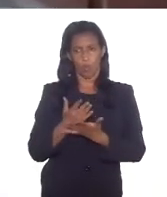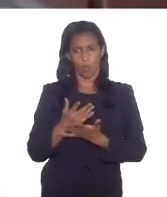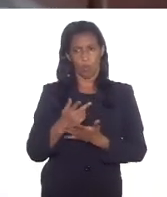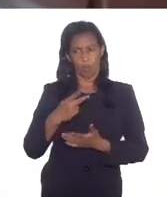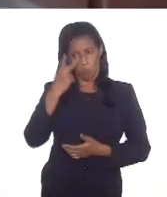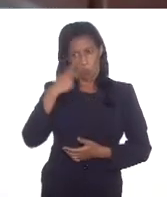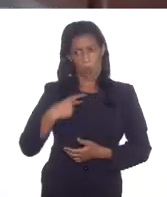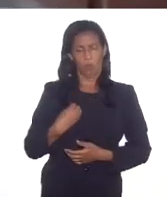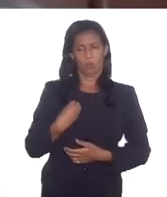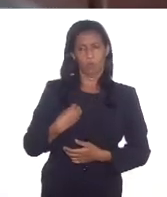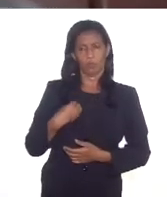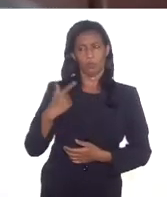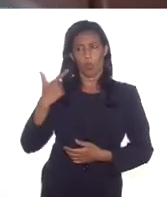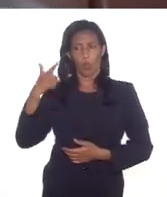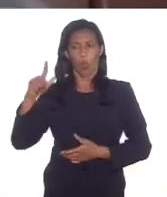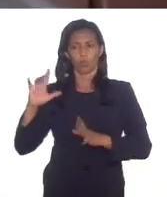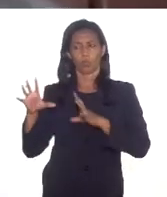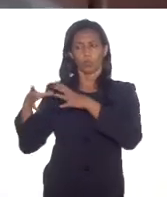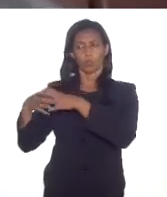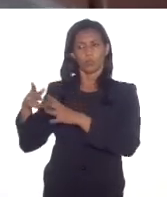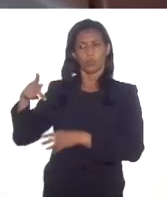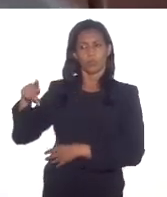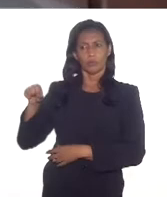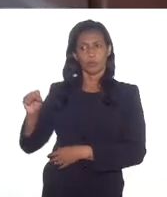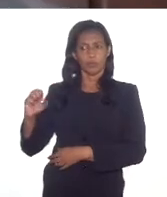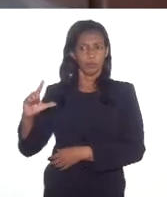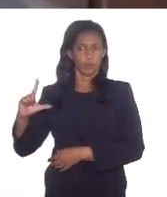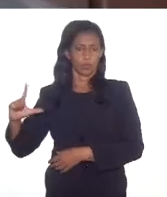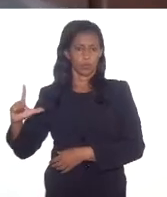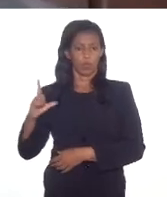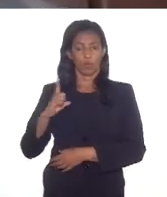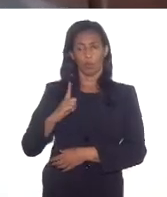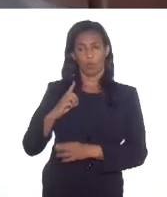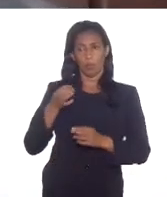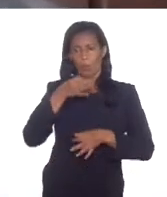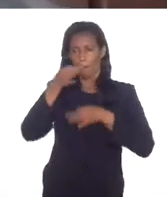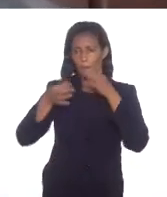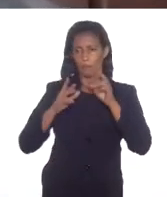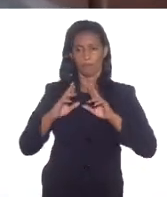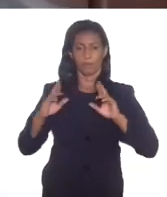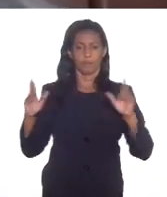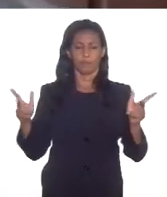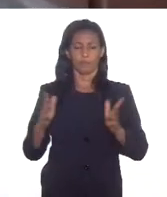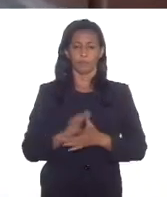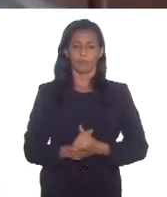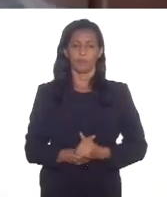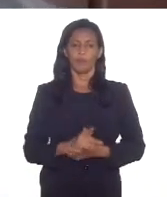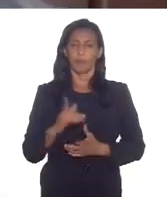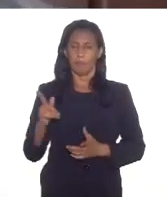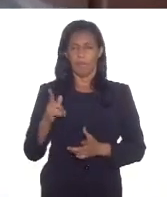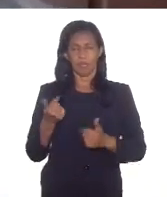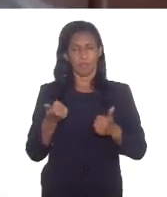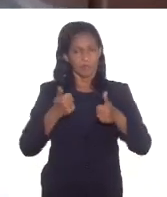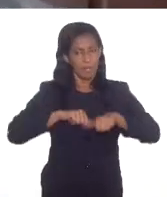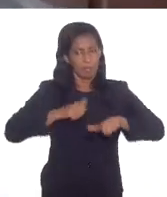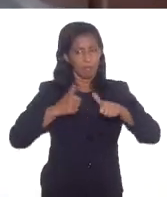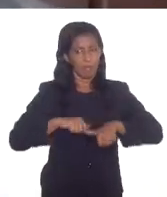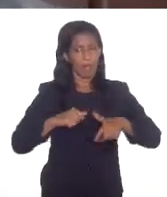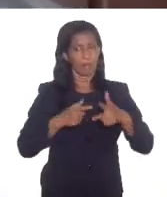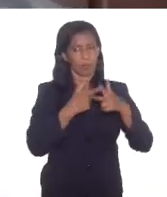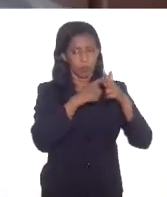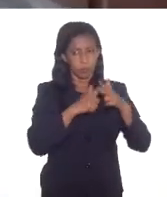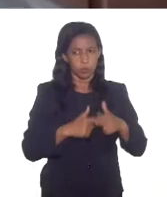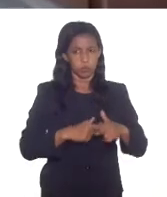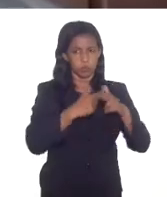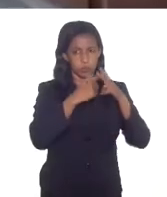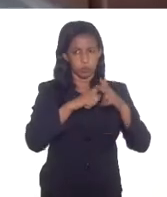autoria, outras da bancada do PSOL, tinha ali uma divergência, mas ele se prontificou a fazer análise dessas emendas